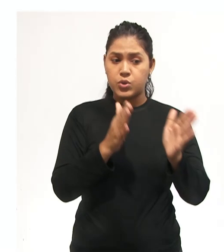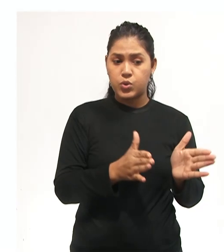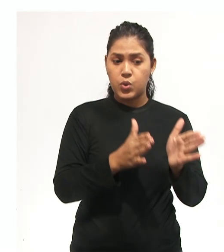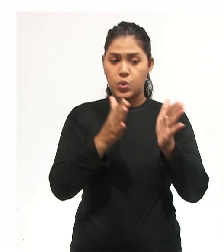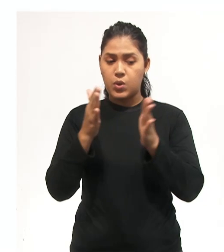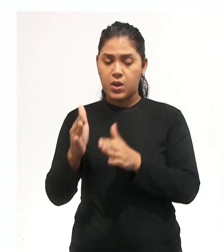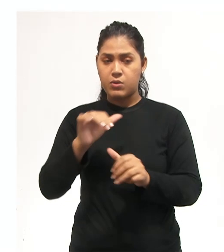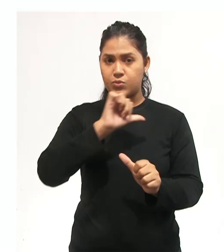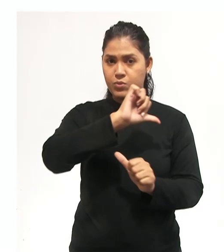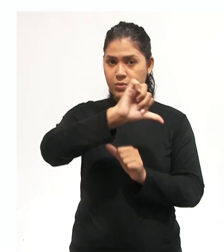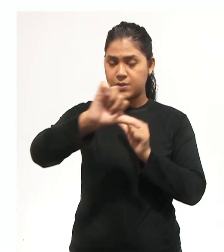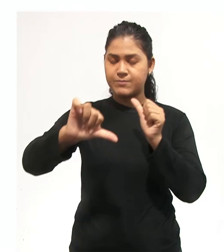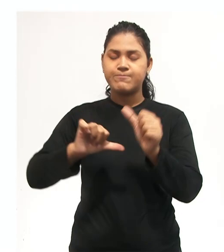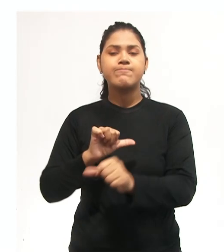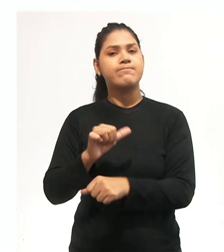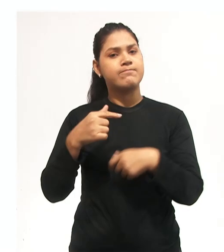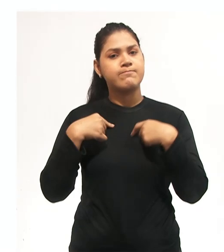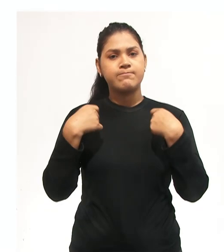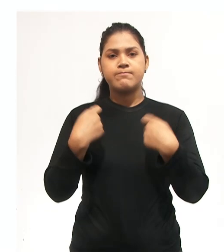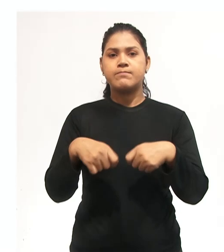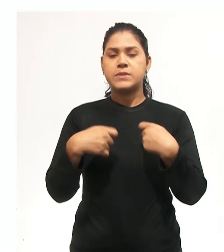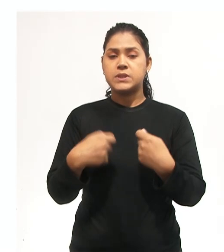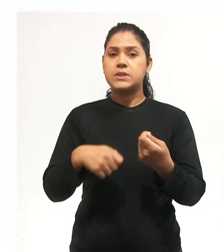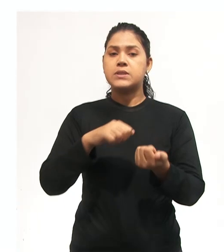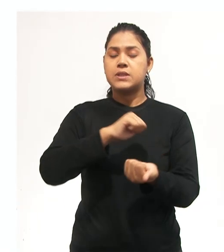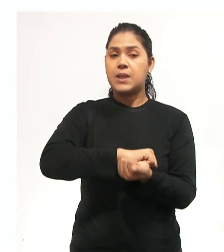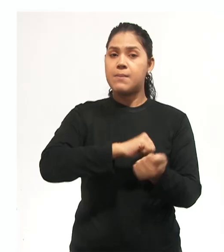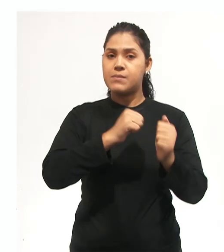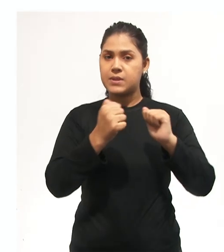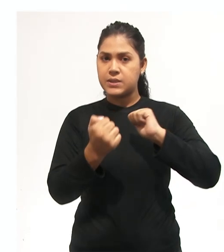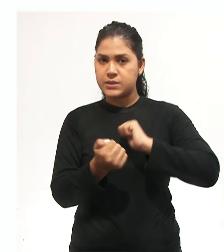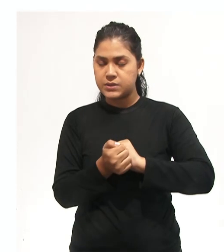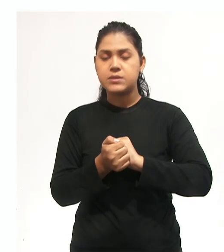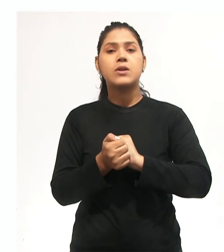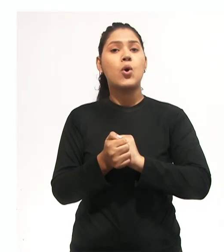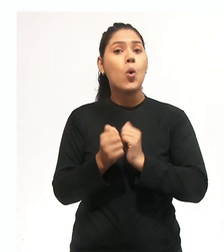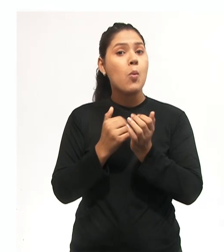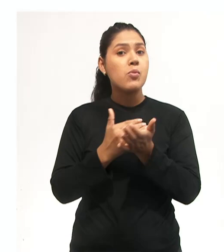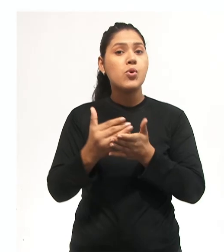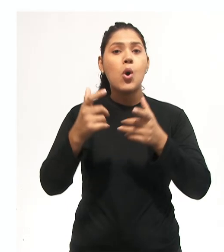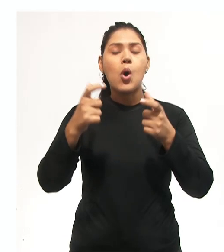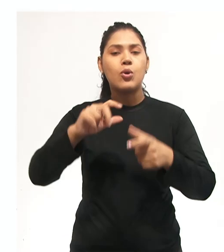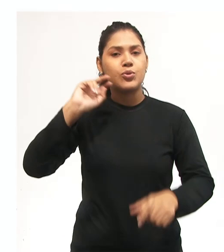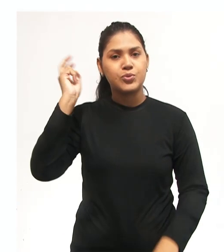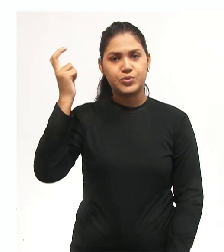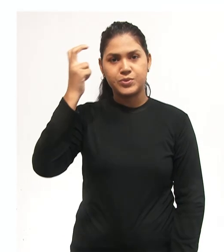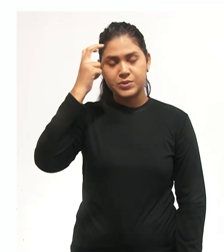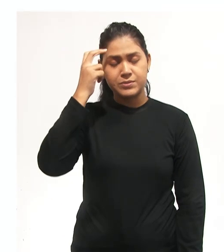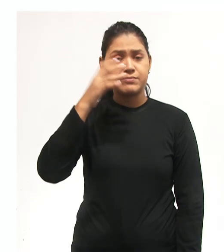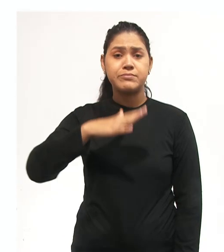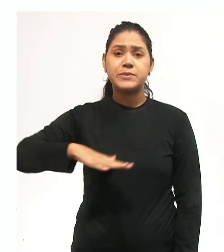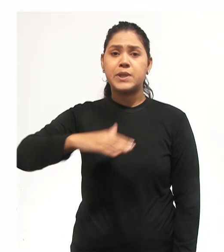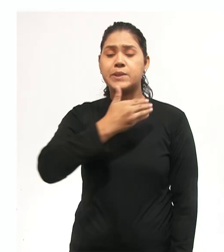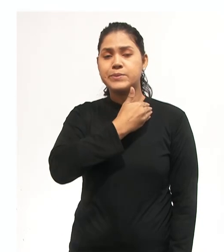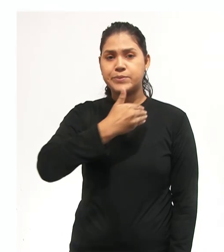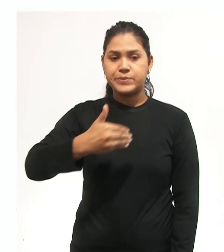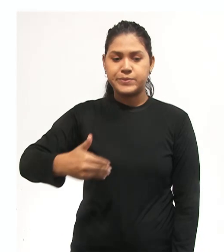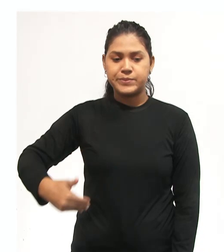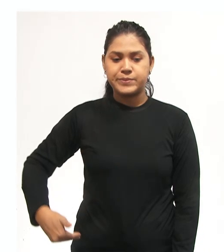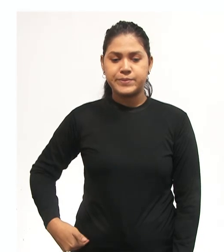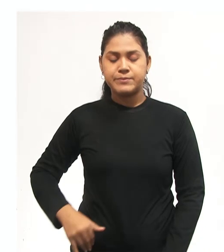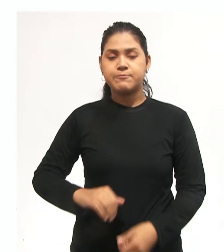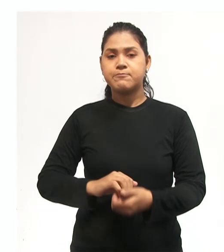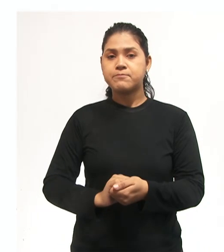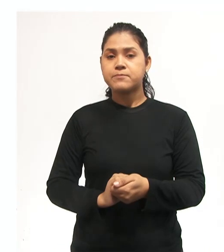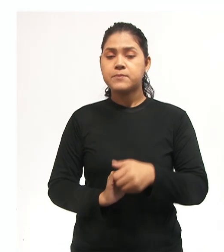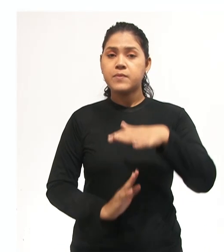modelo empreendedor exige alterações culturais, né, muito profundas no serviço público, limites